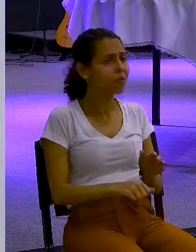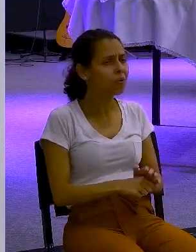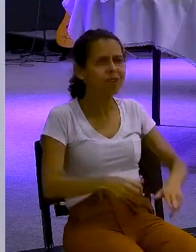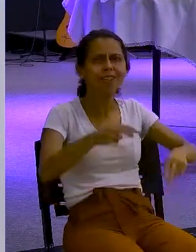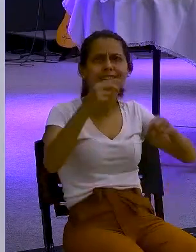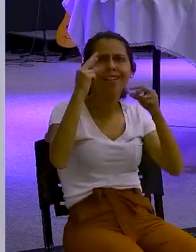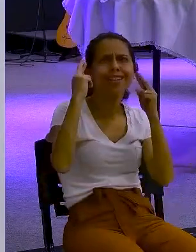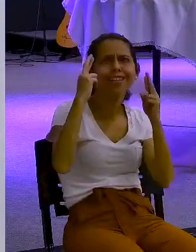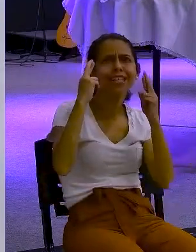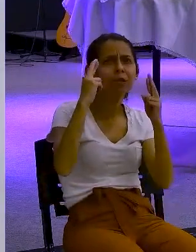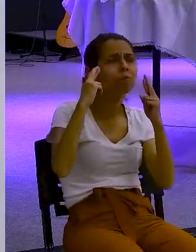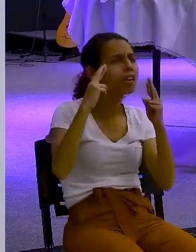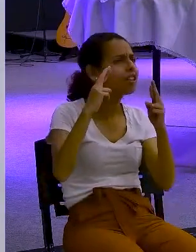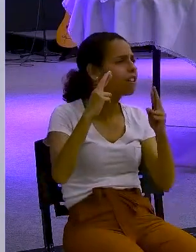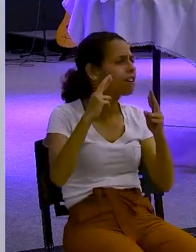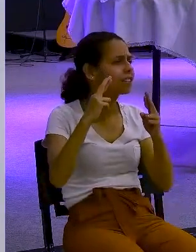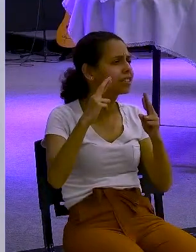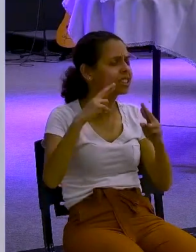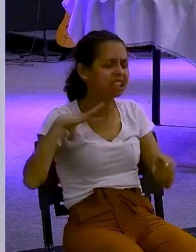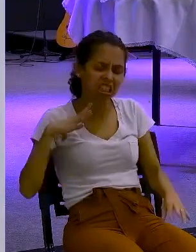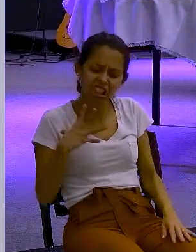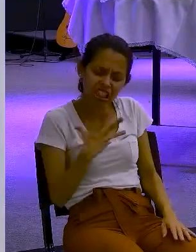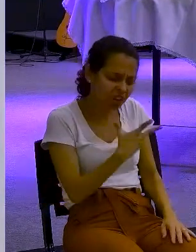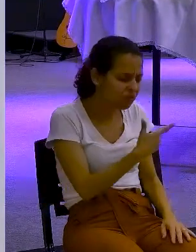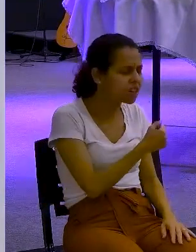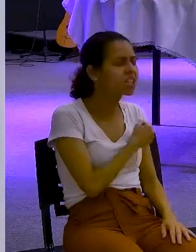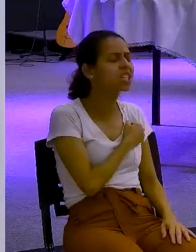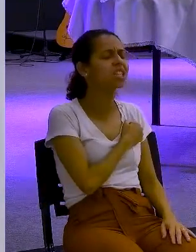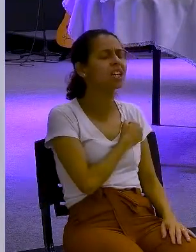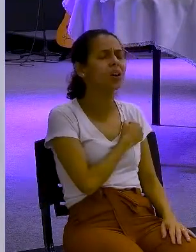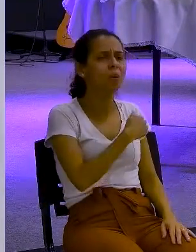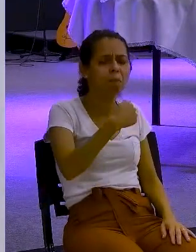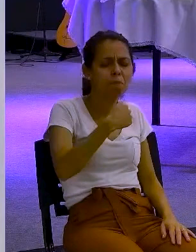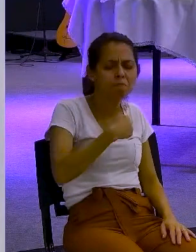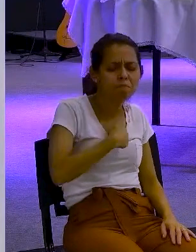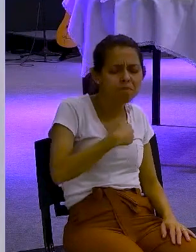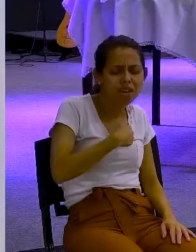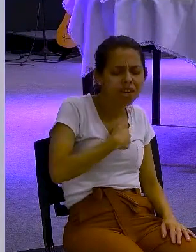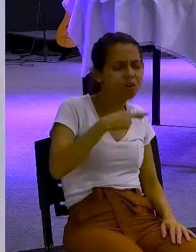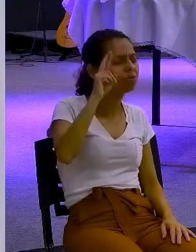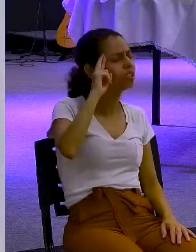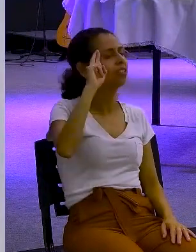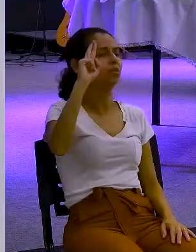para a solução do pecado do homem. Ele é o meu Senhor.